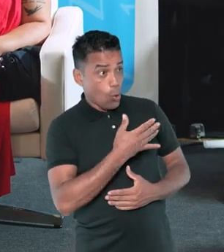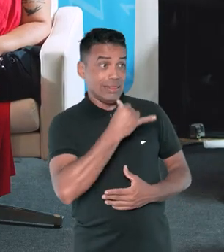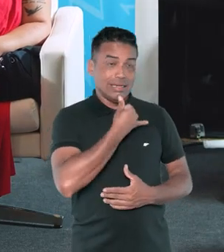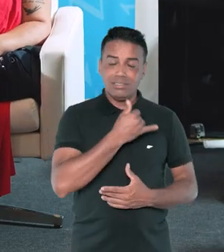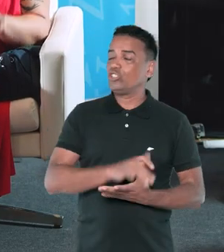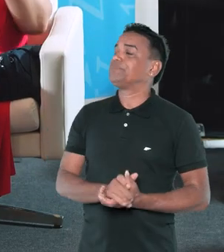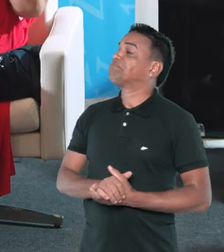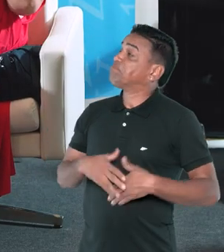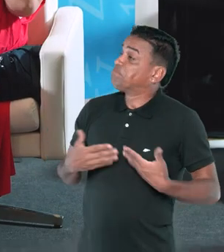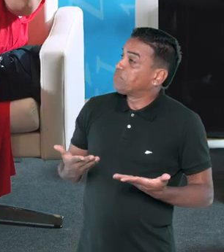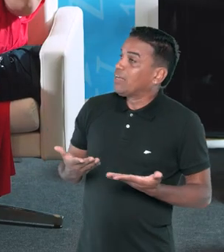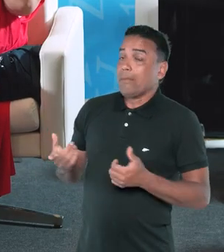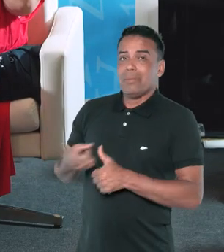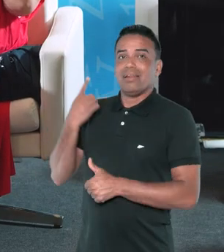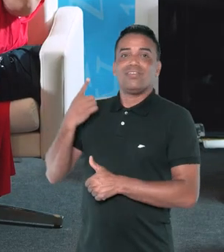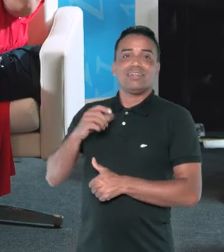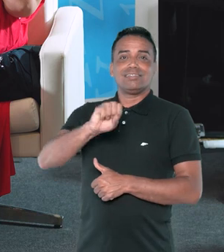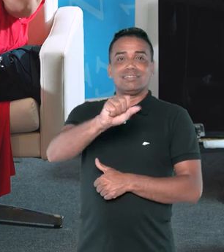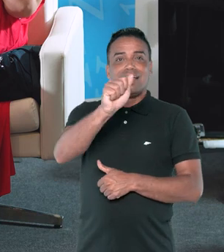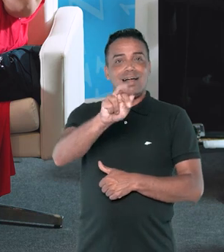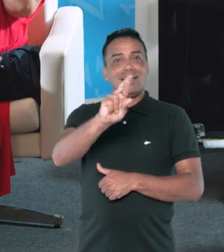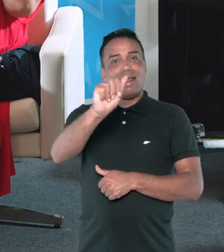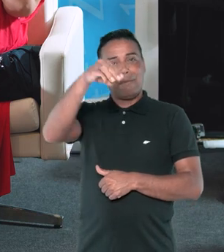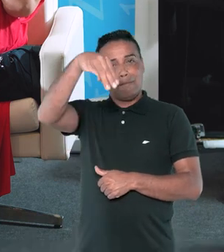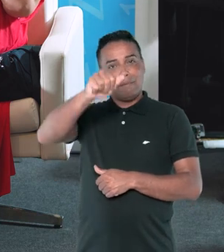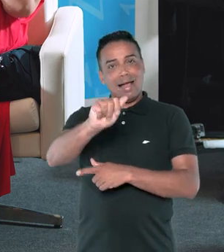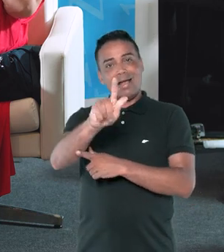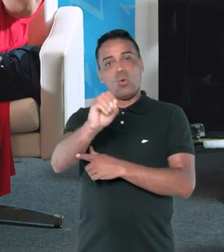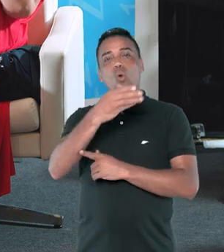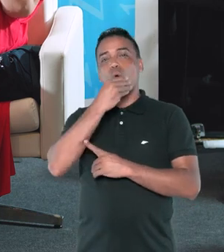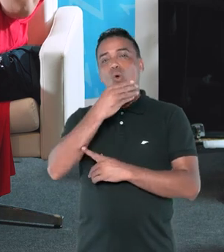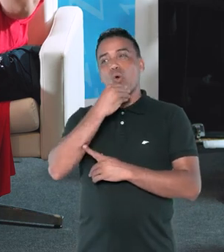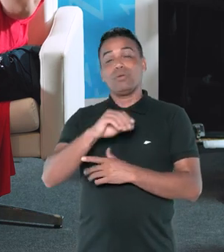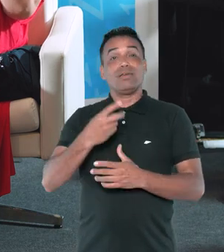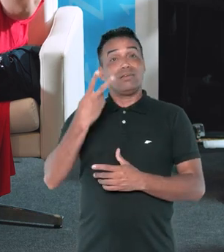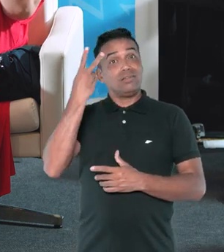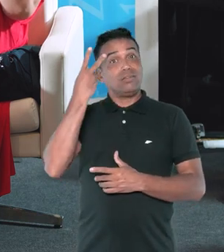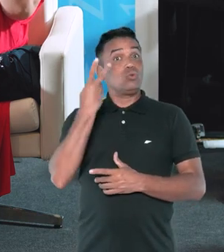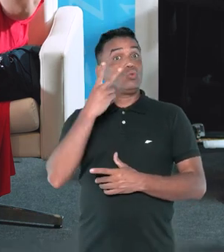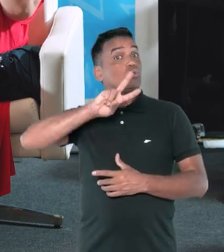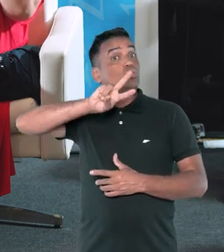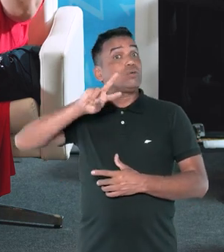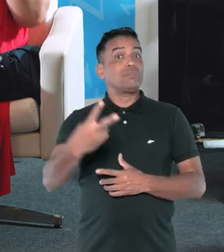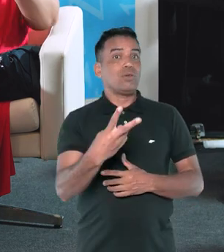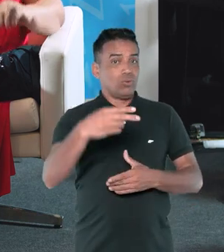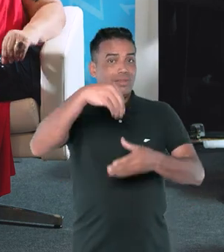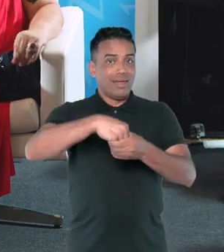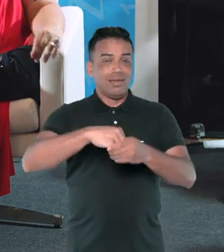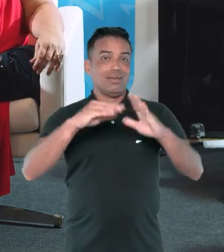estava fazendo a primeira vez que o Saramago foi a Belo Horizonte, tinham 2.000 pessoas dentro do teatro e 2.000